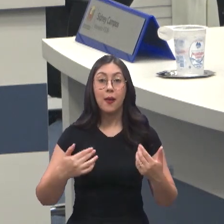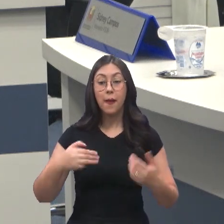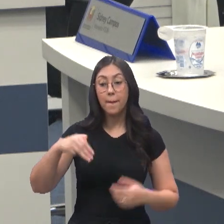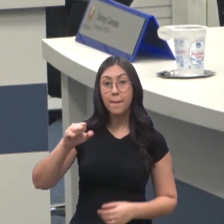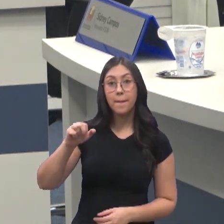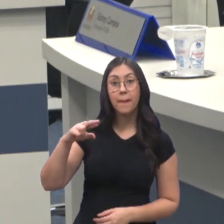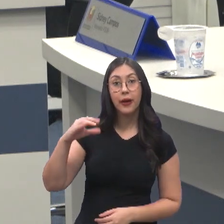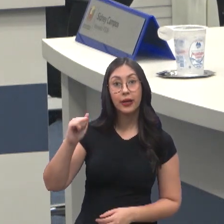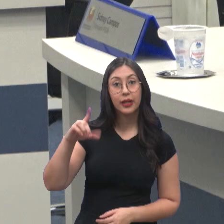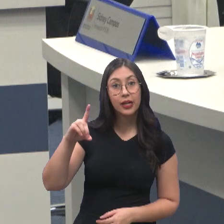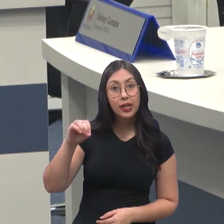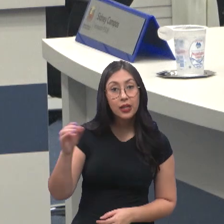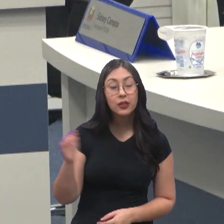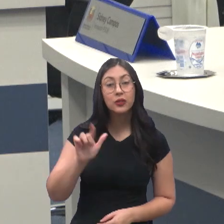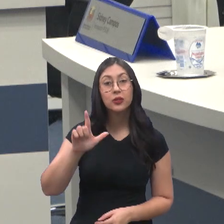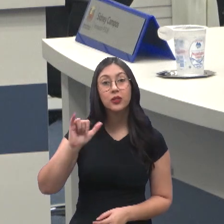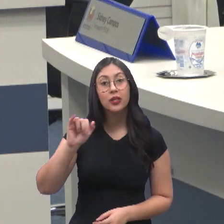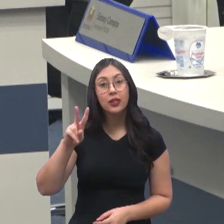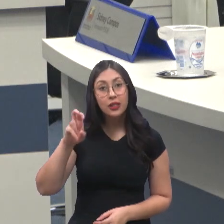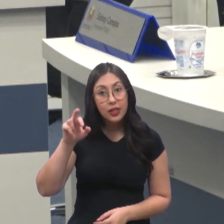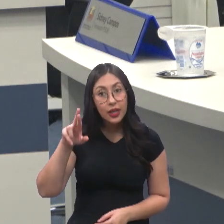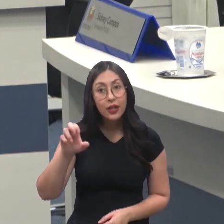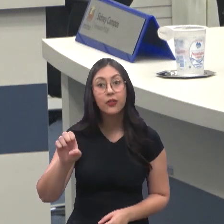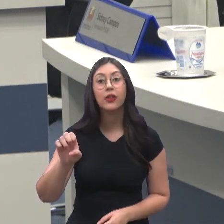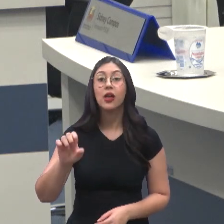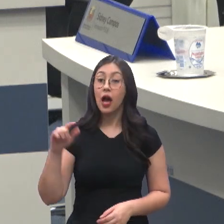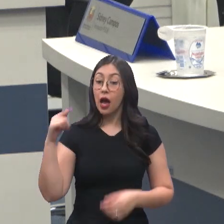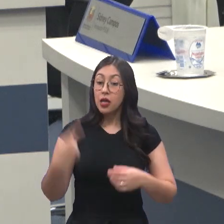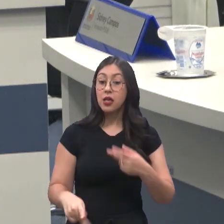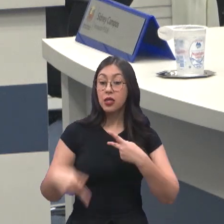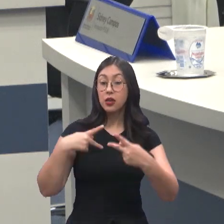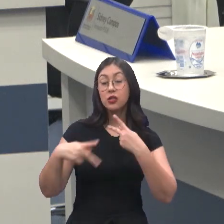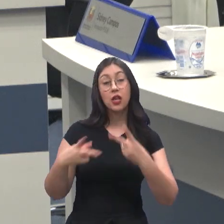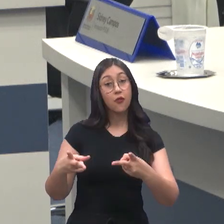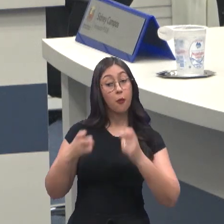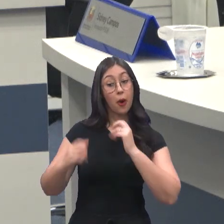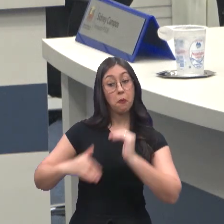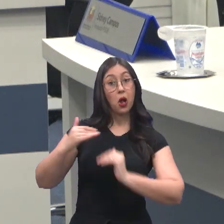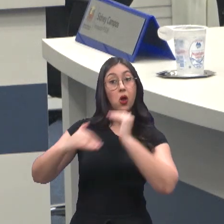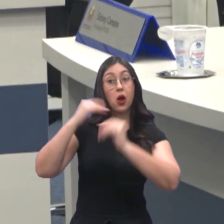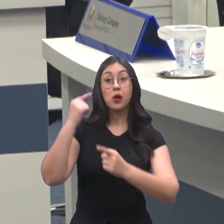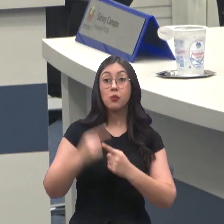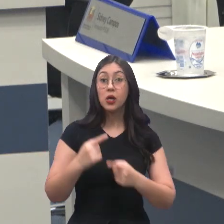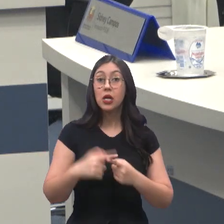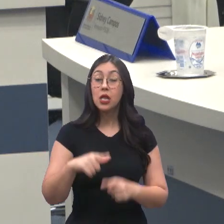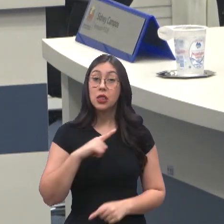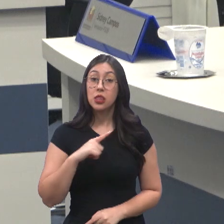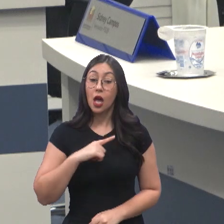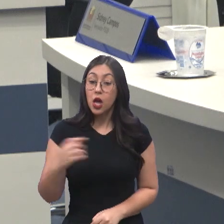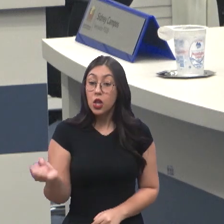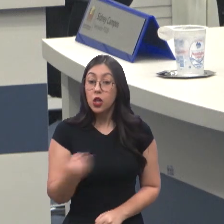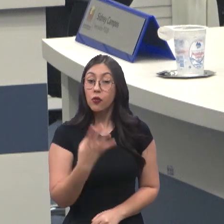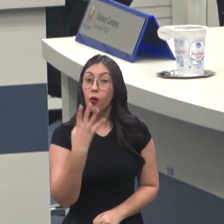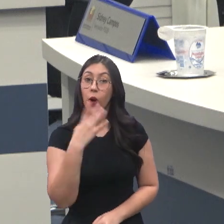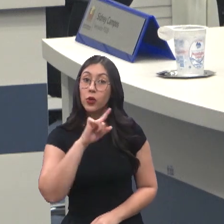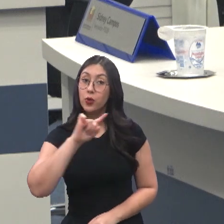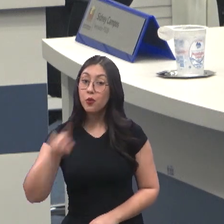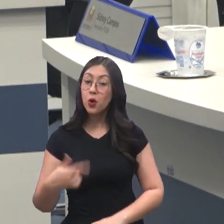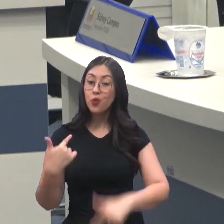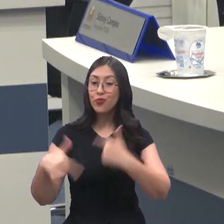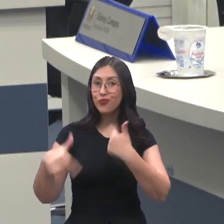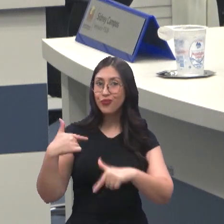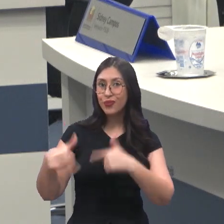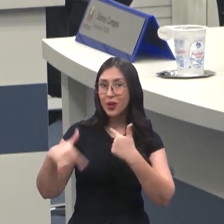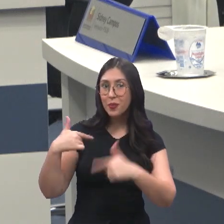nós vamos sentir muito os progressos do governo Lula, com 4 mil empregos que vêm agora pela Petrobras e a geração